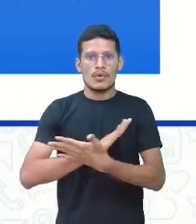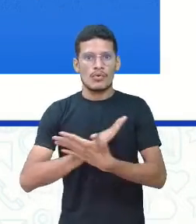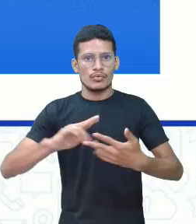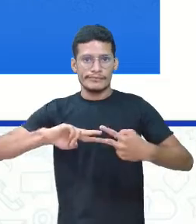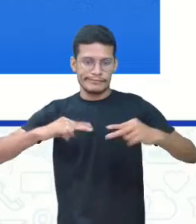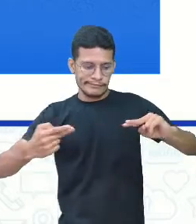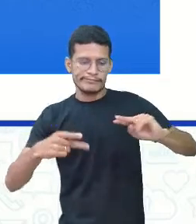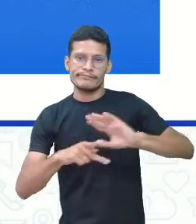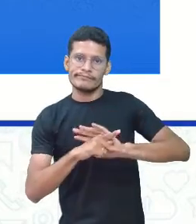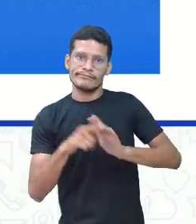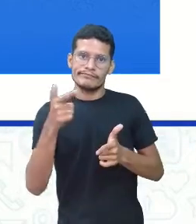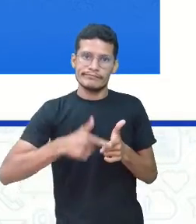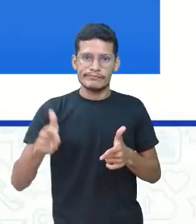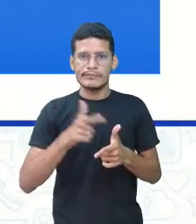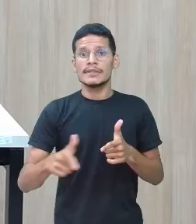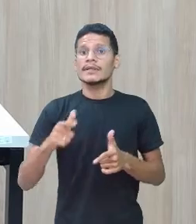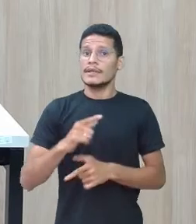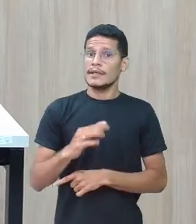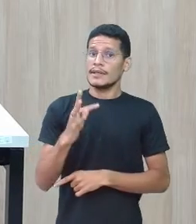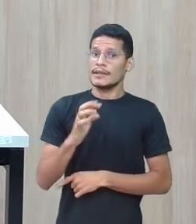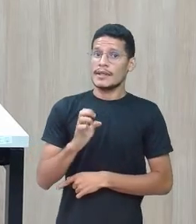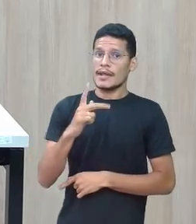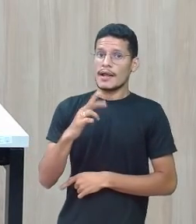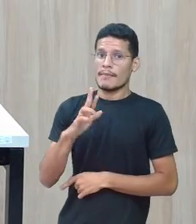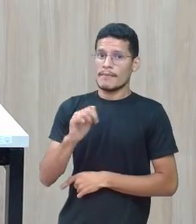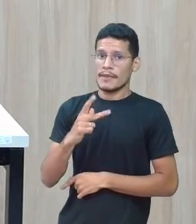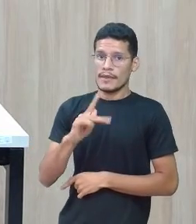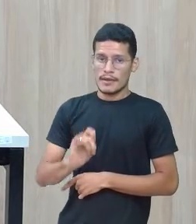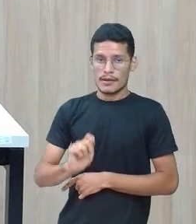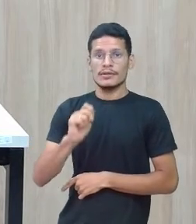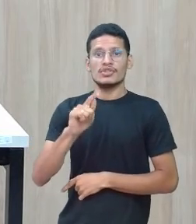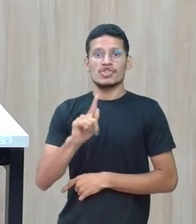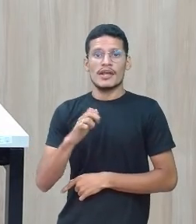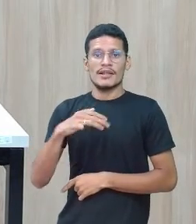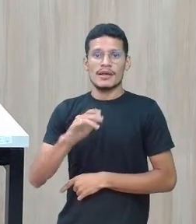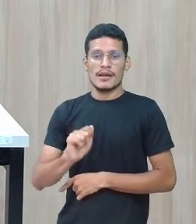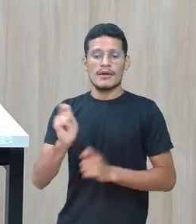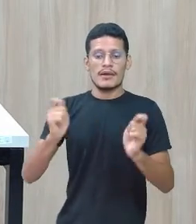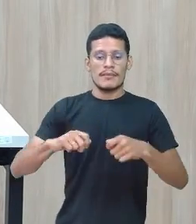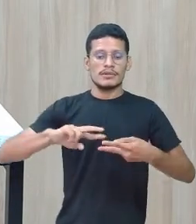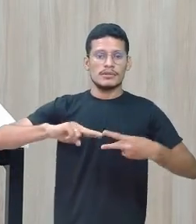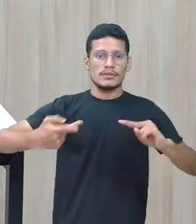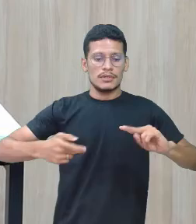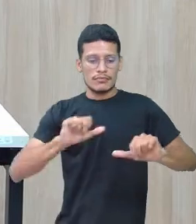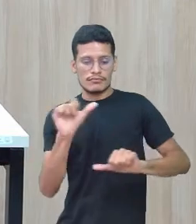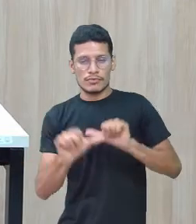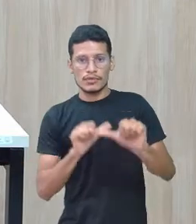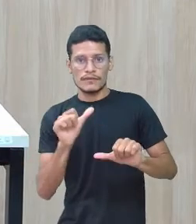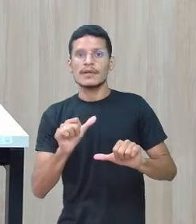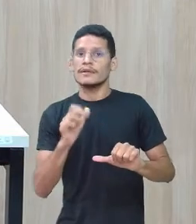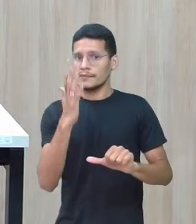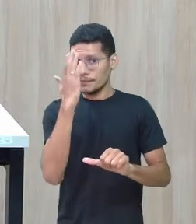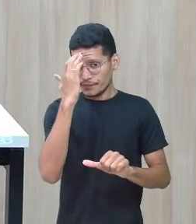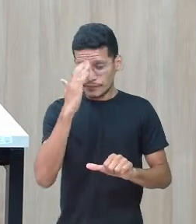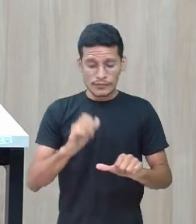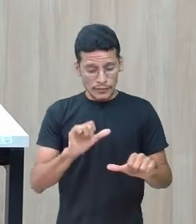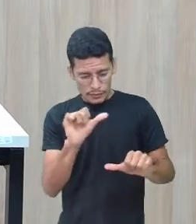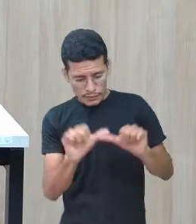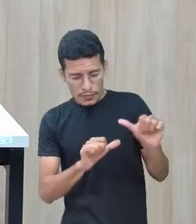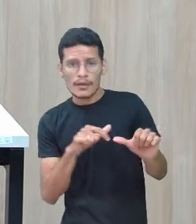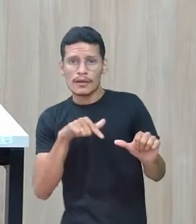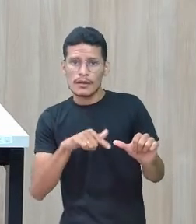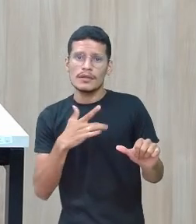Então, a terapia gênica, ela consegue, não é, mexer no DNA e esse DNA sadio, ela